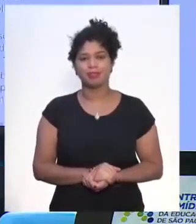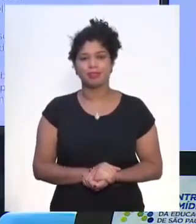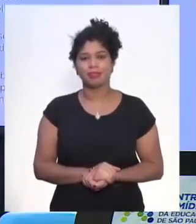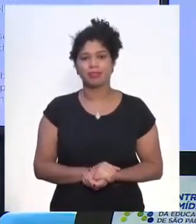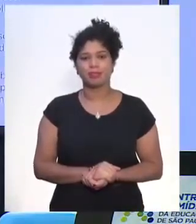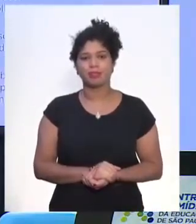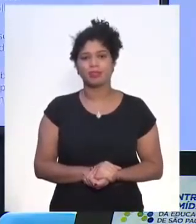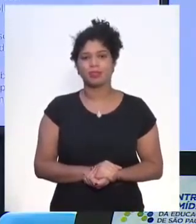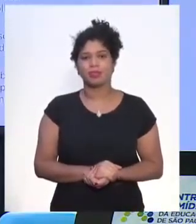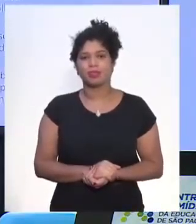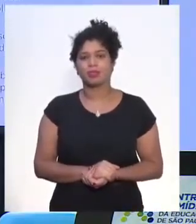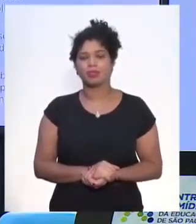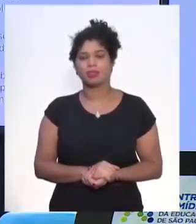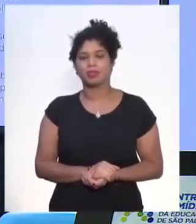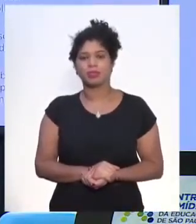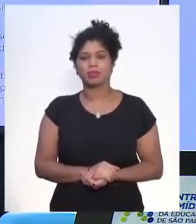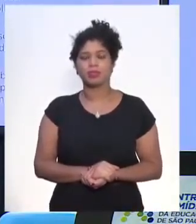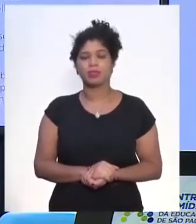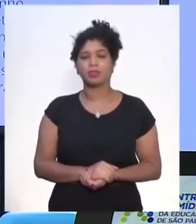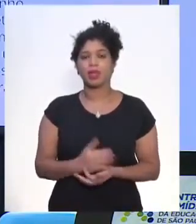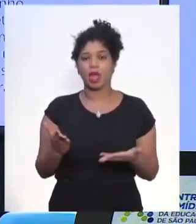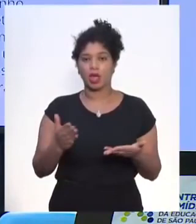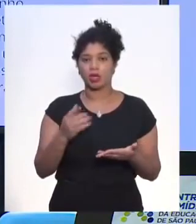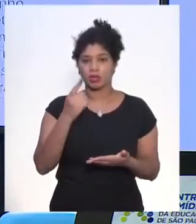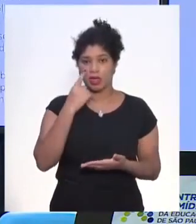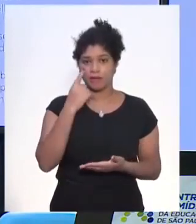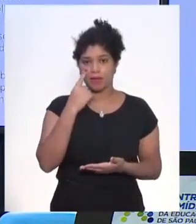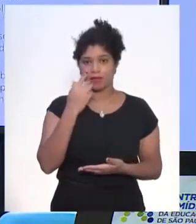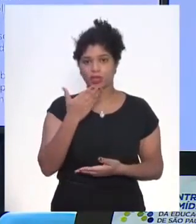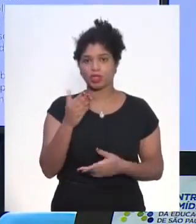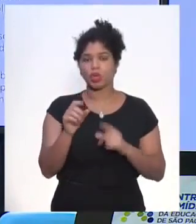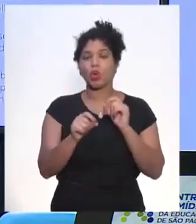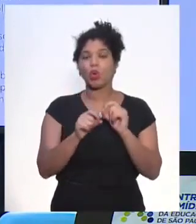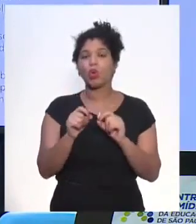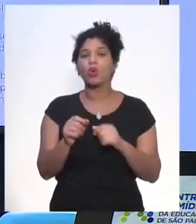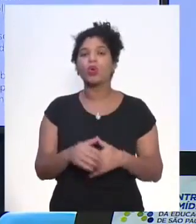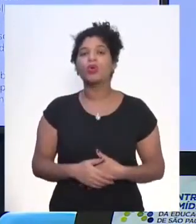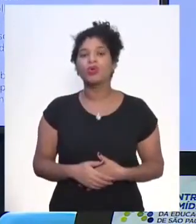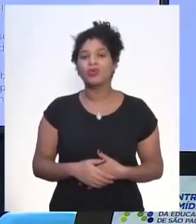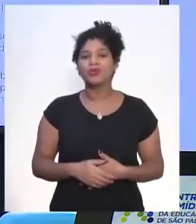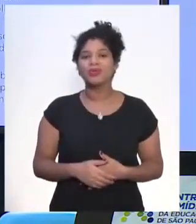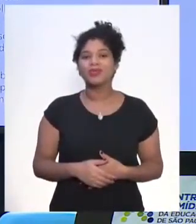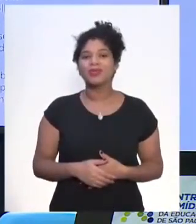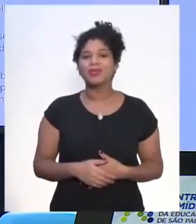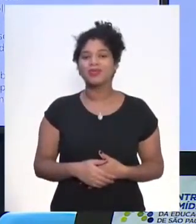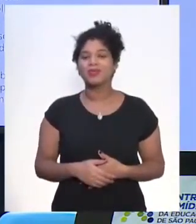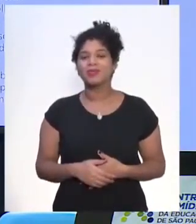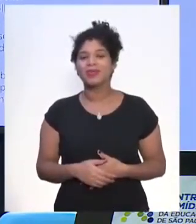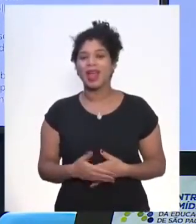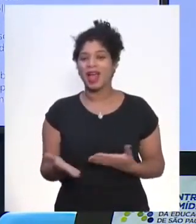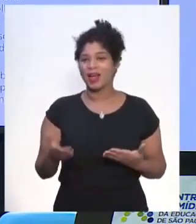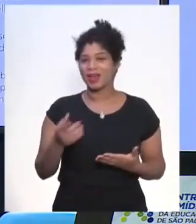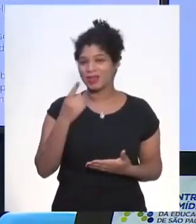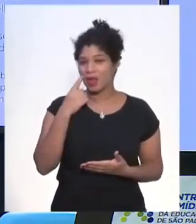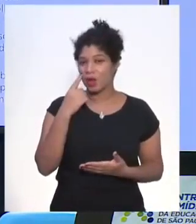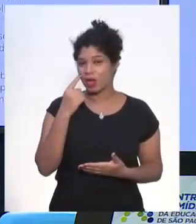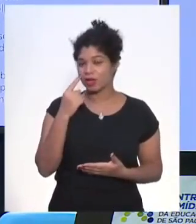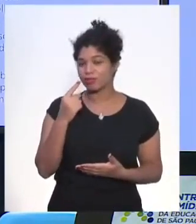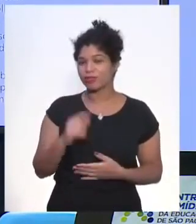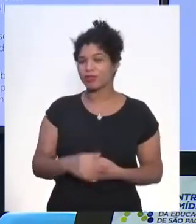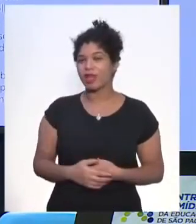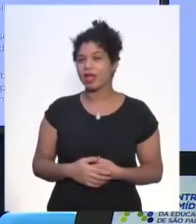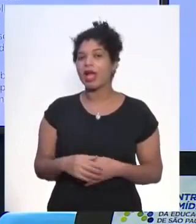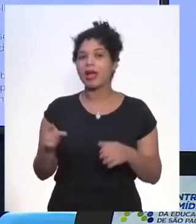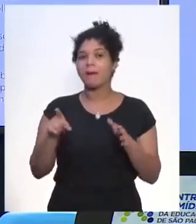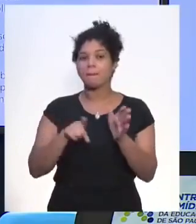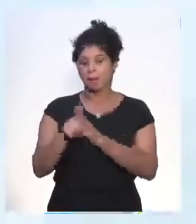Então, agora a gente vai passar aqui, né, para o nosso, né, de olho no vestibular. Gente, essa questão